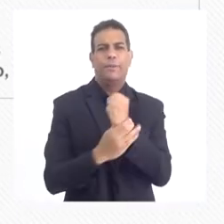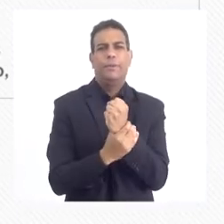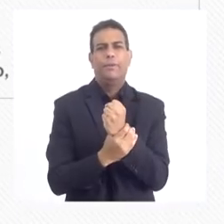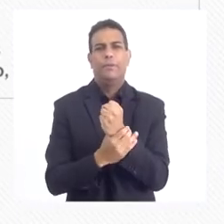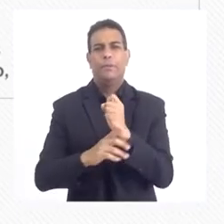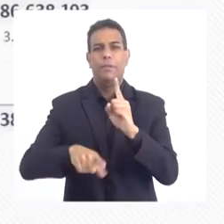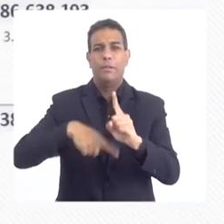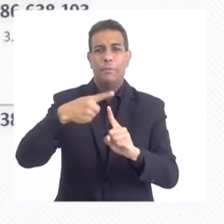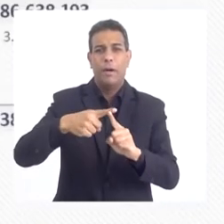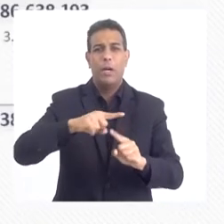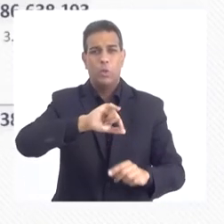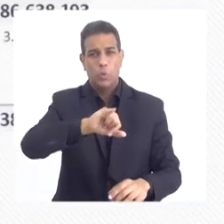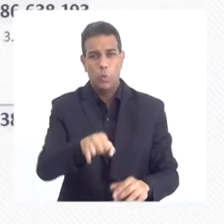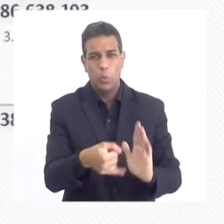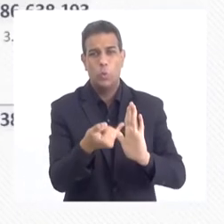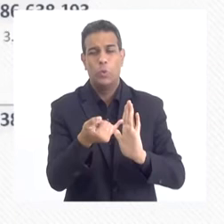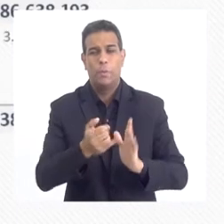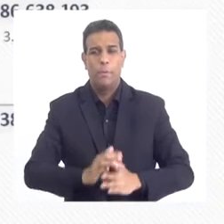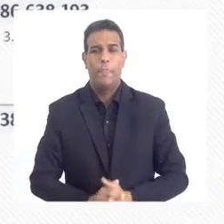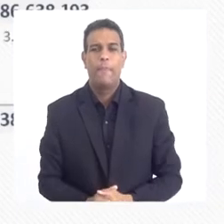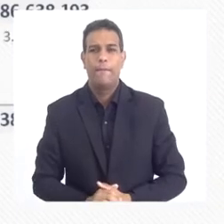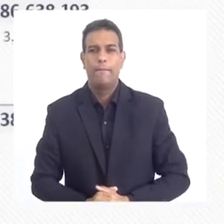juros.